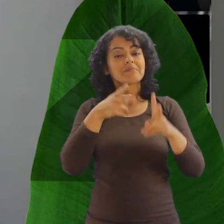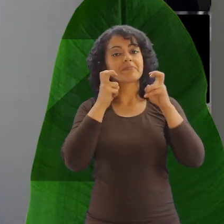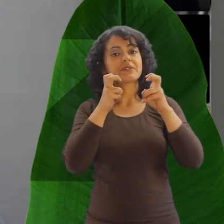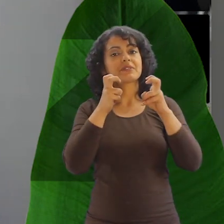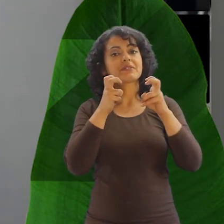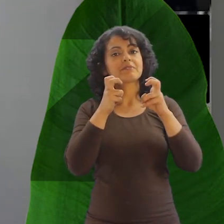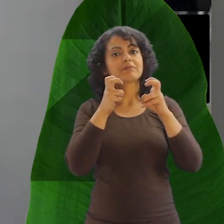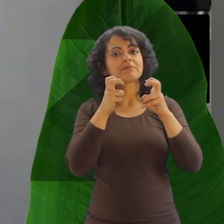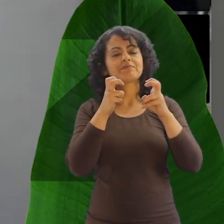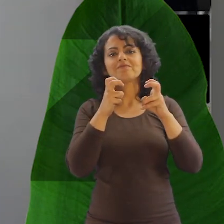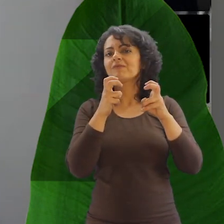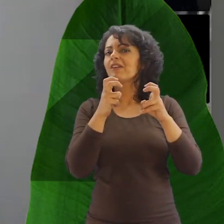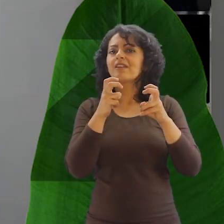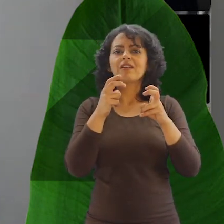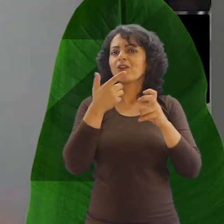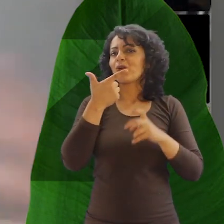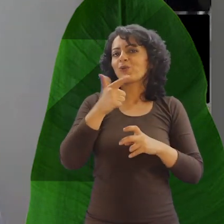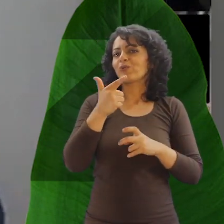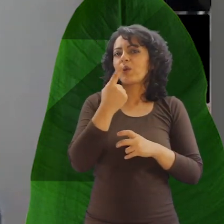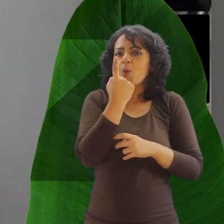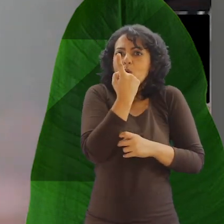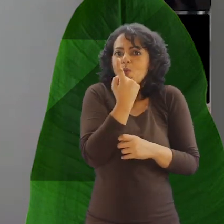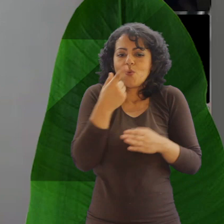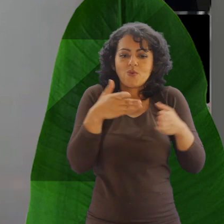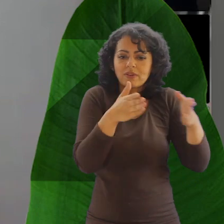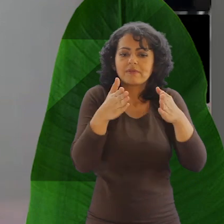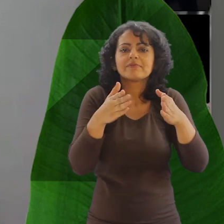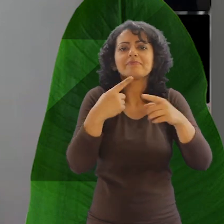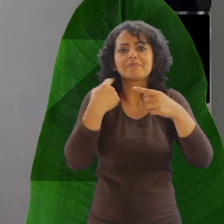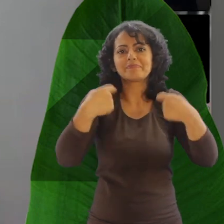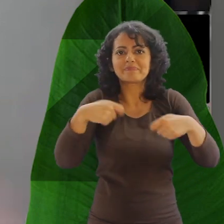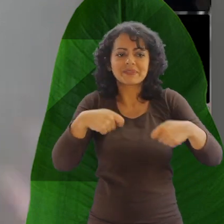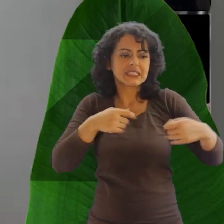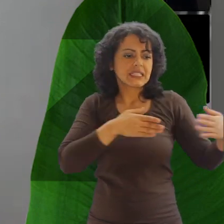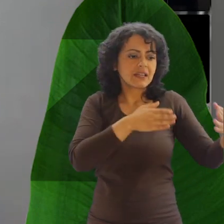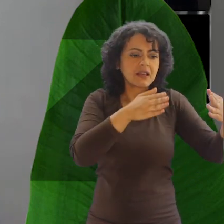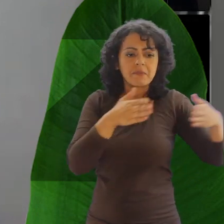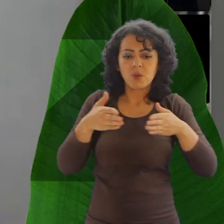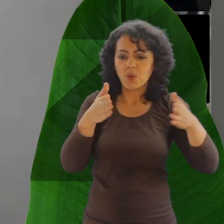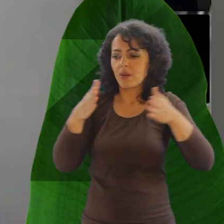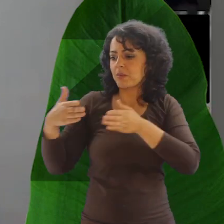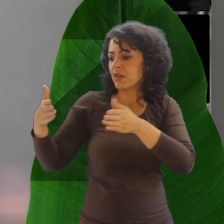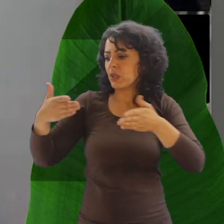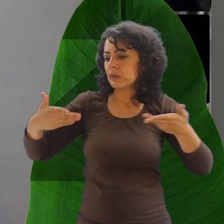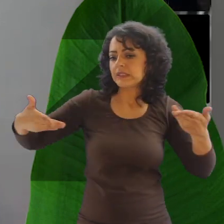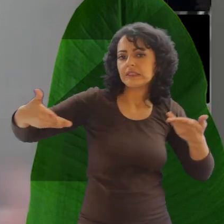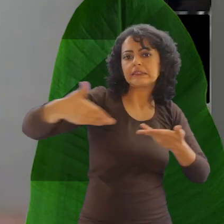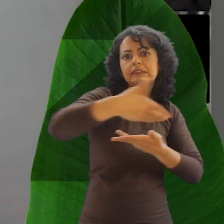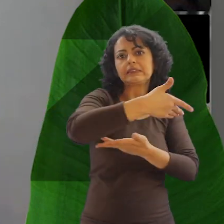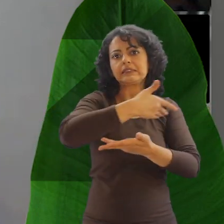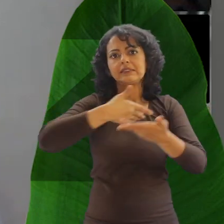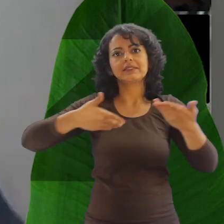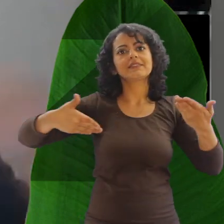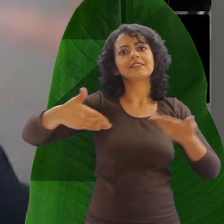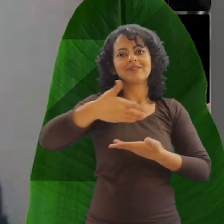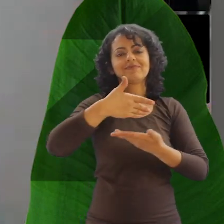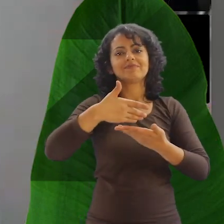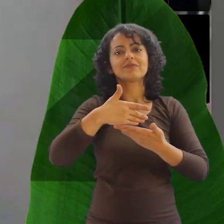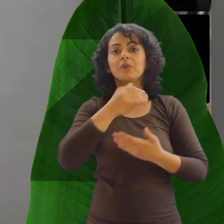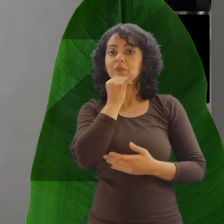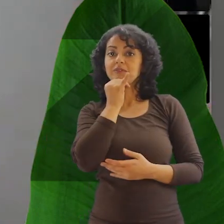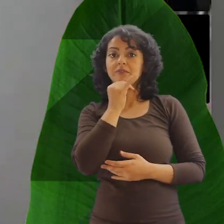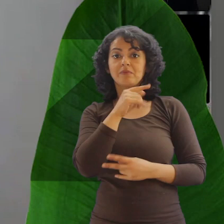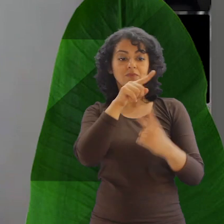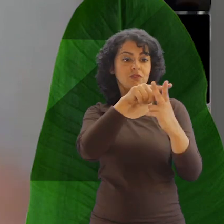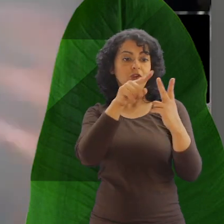É a gente costurar caminhos. E aí, dois, né, professores que estão aqui da UFRJ. Então, é a gente ter esse diálogo